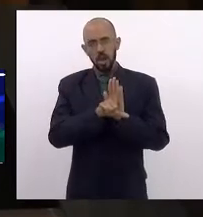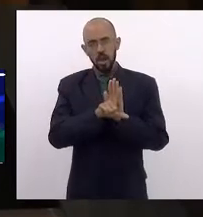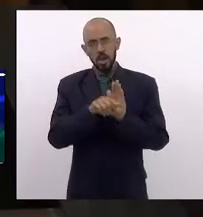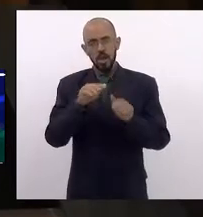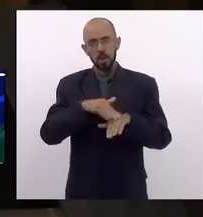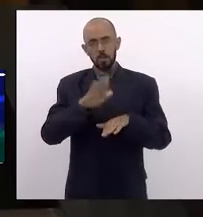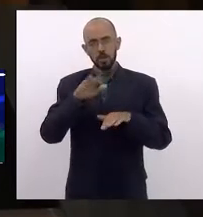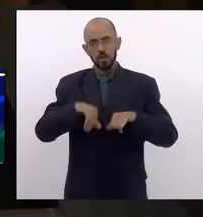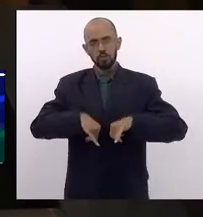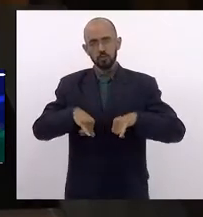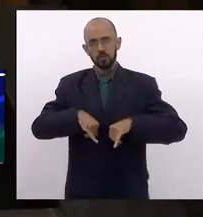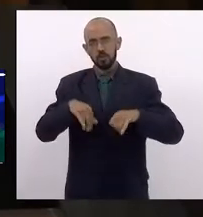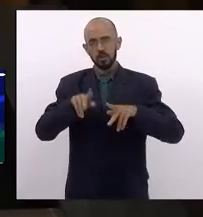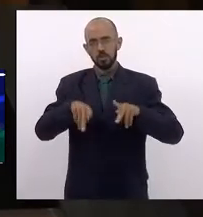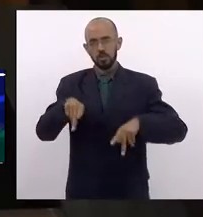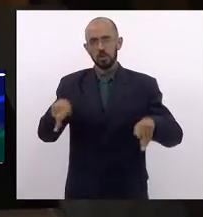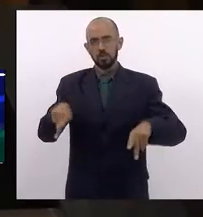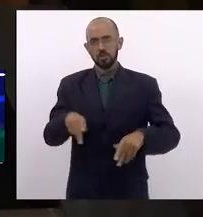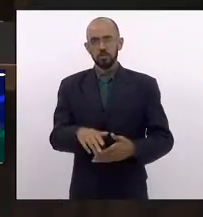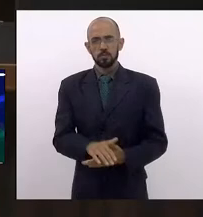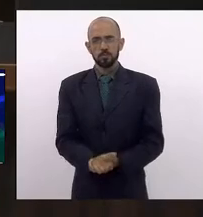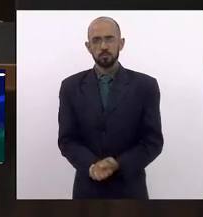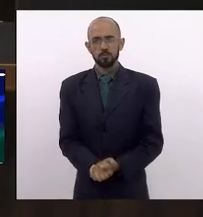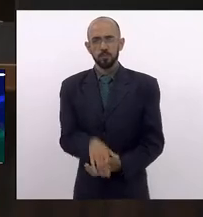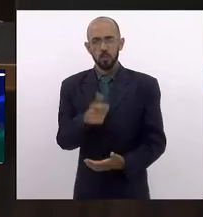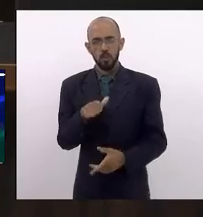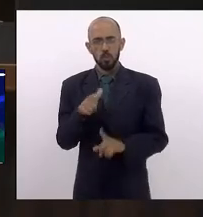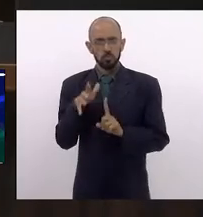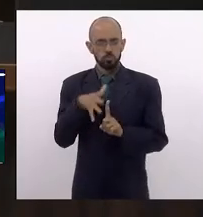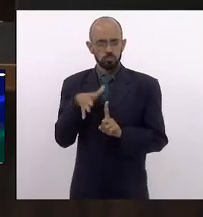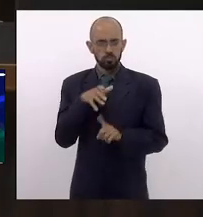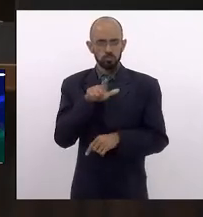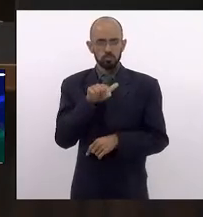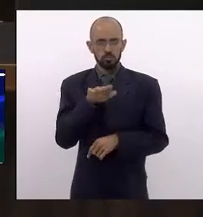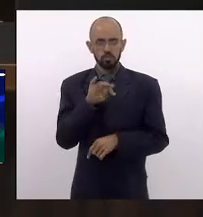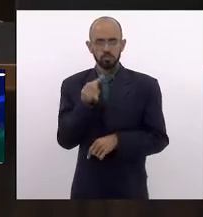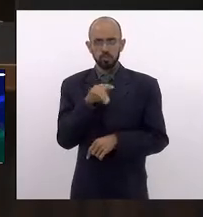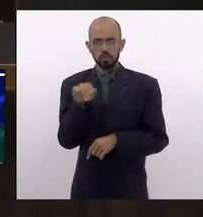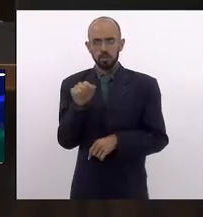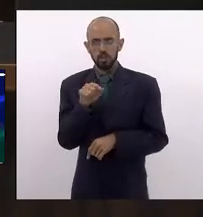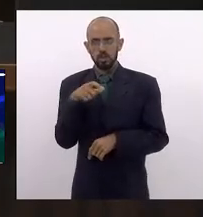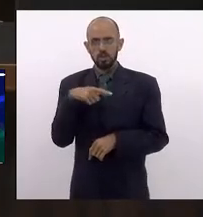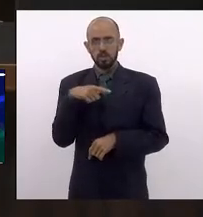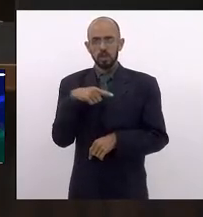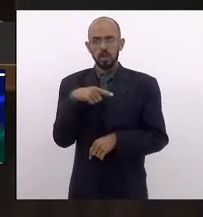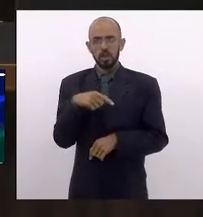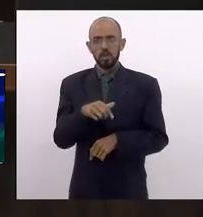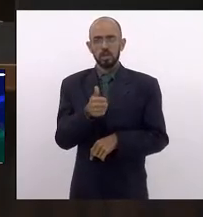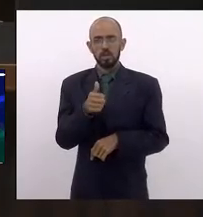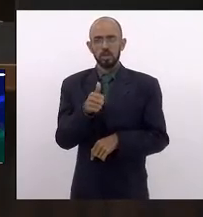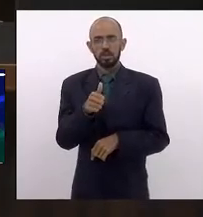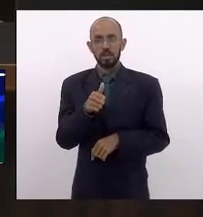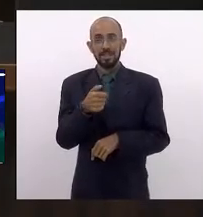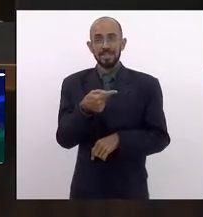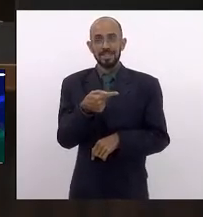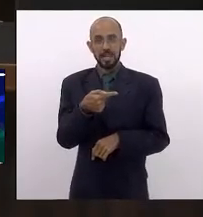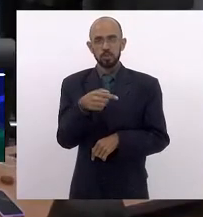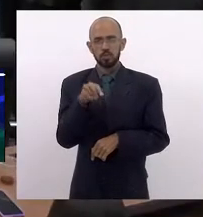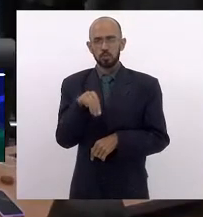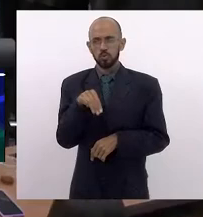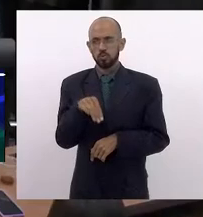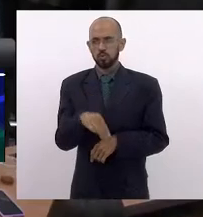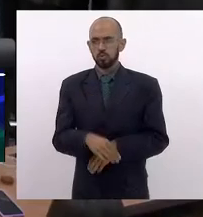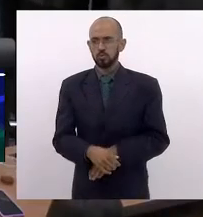população para acionar a dor escrita é a nobre deputada Lucinha pode ser mais e dispõe de 7